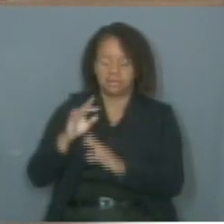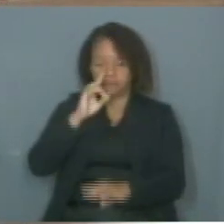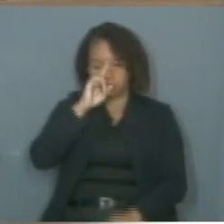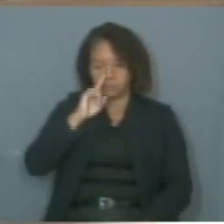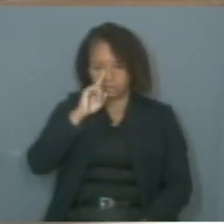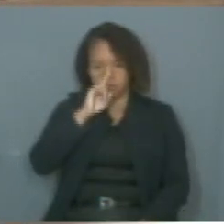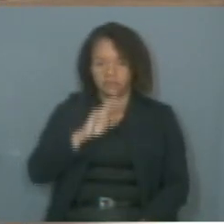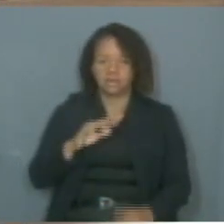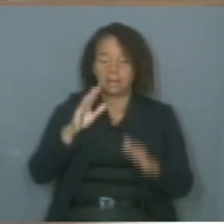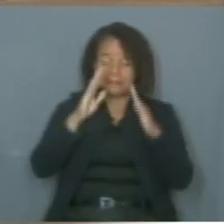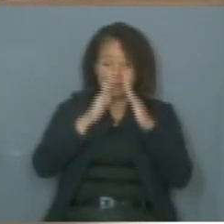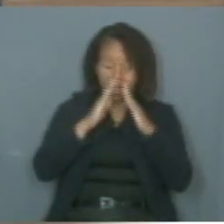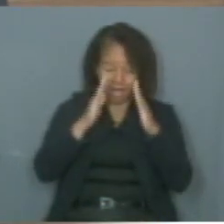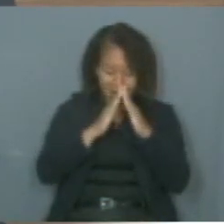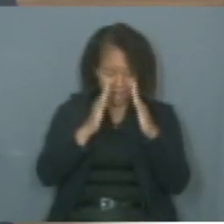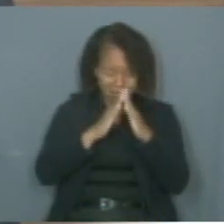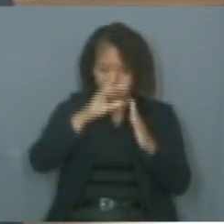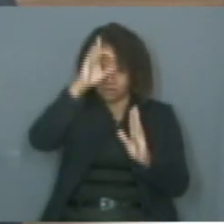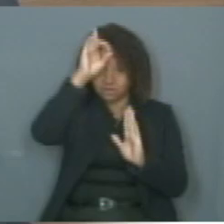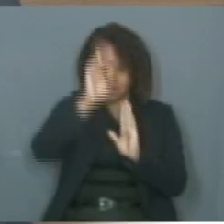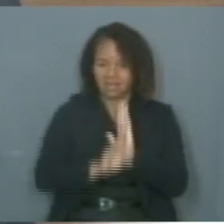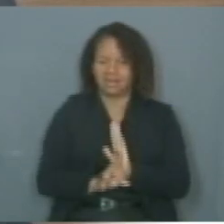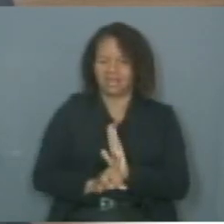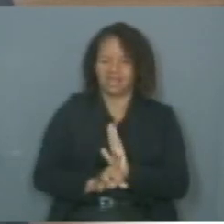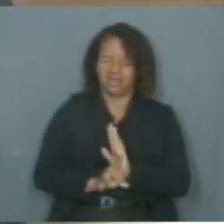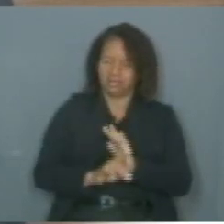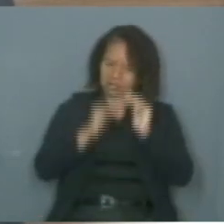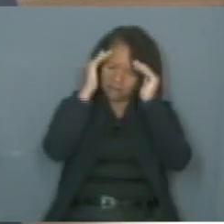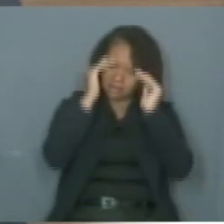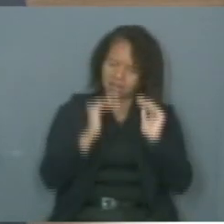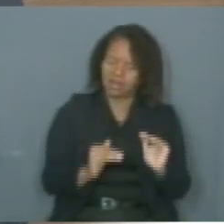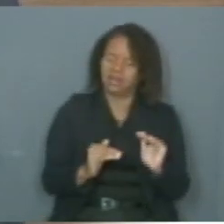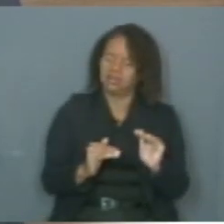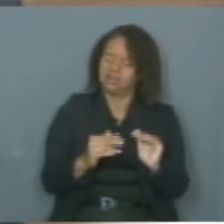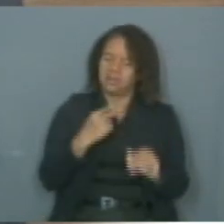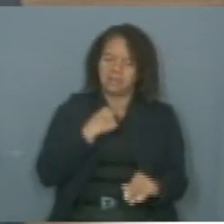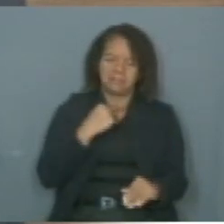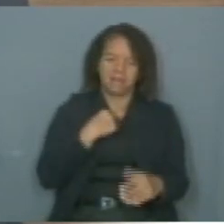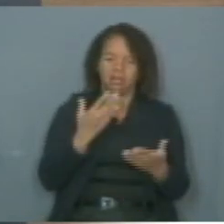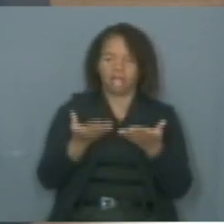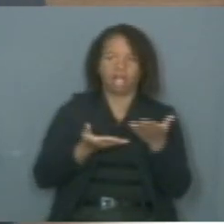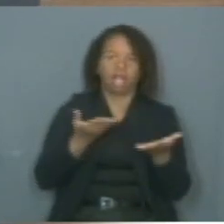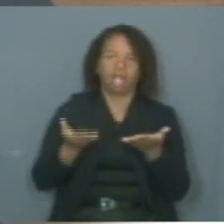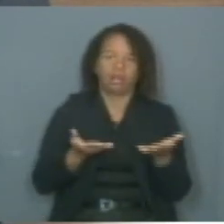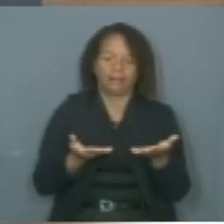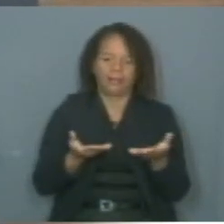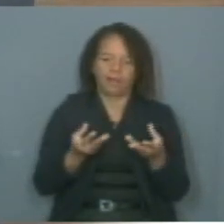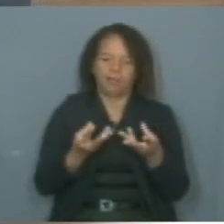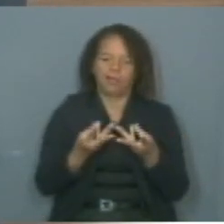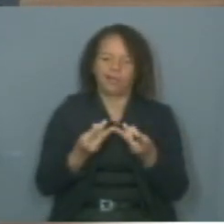vulnerável. Moradia é direito, é dignidade, e não pode ser tratada assim como,